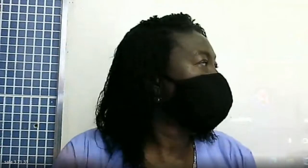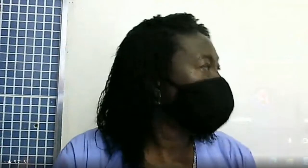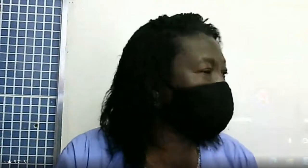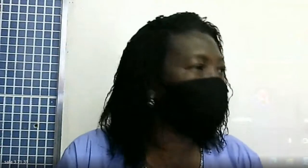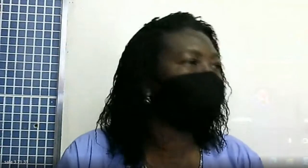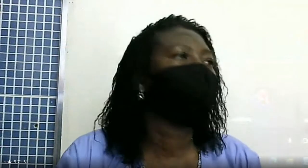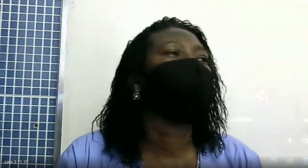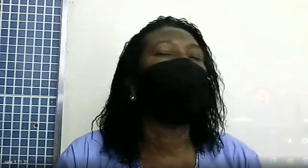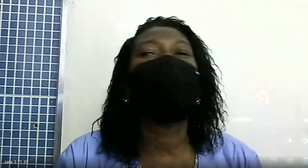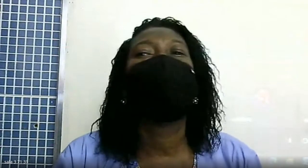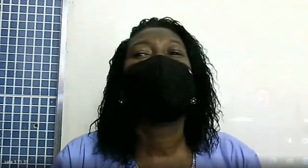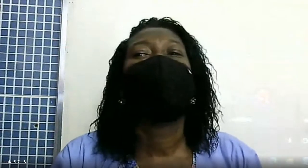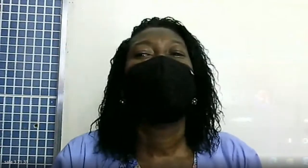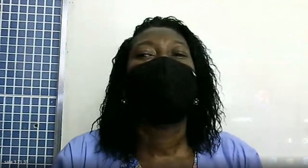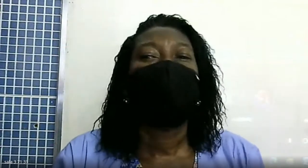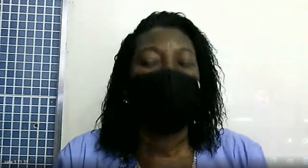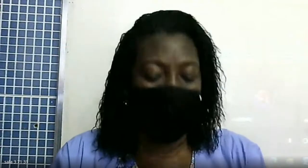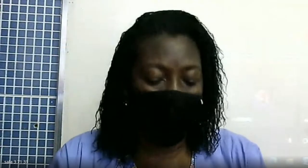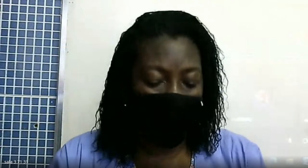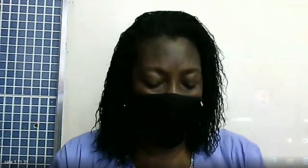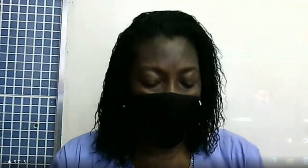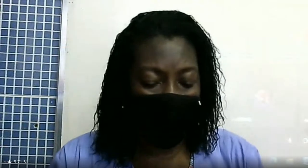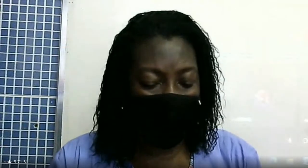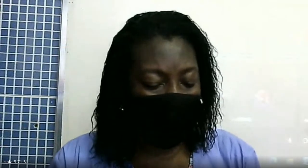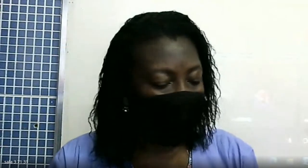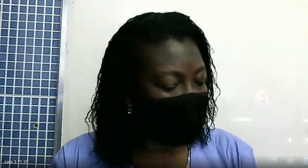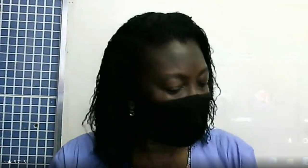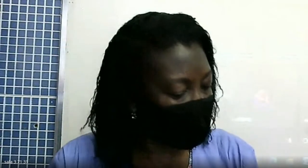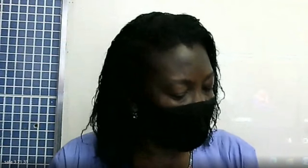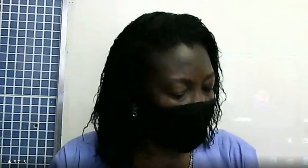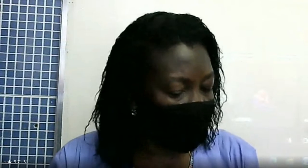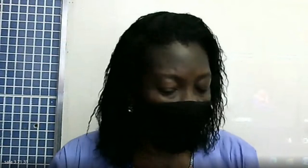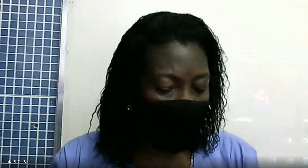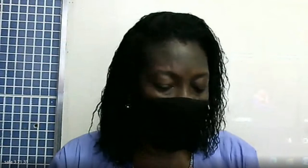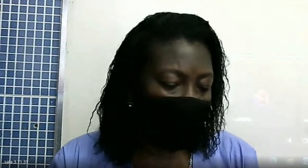A arte na rua, né? Com relação a isso,